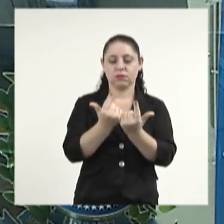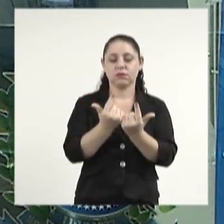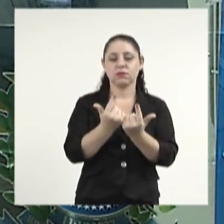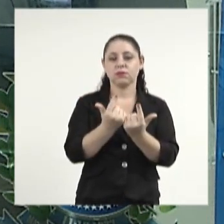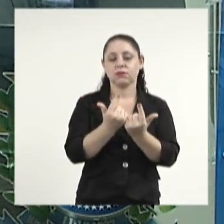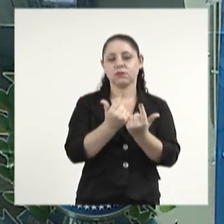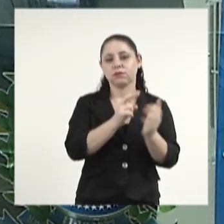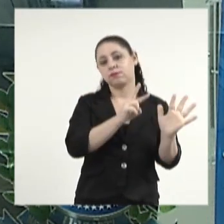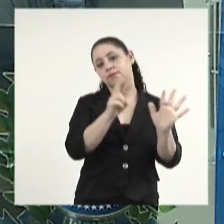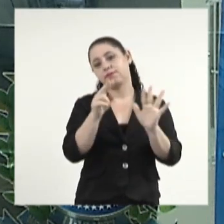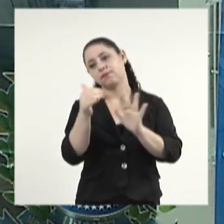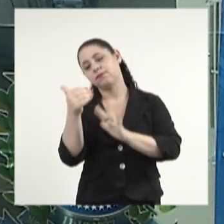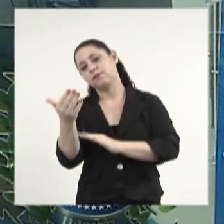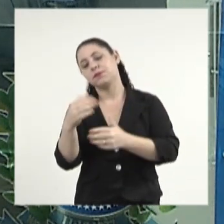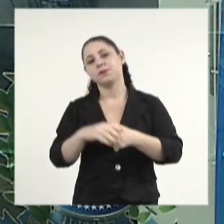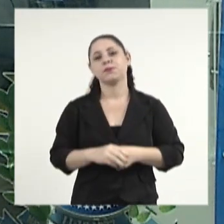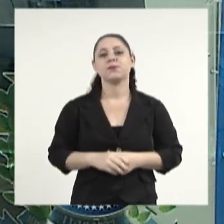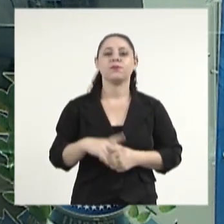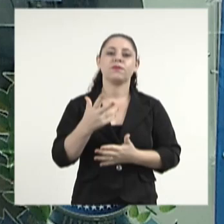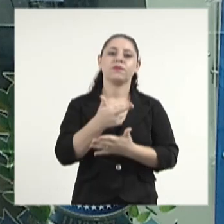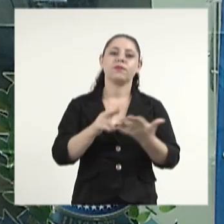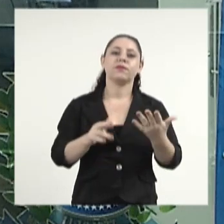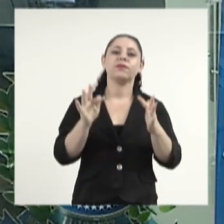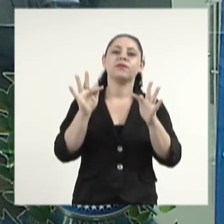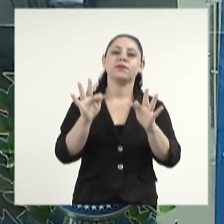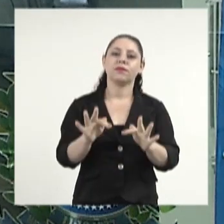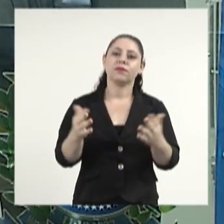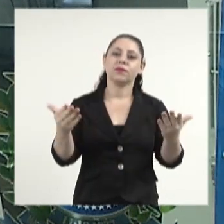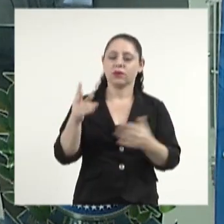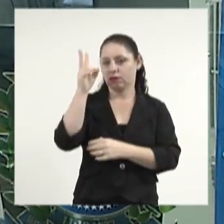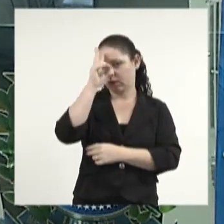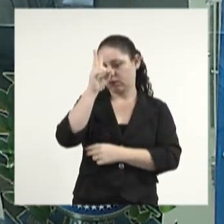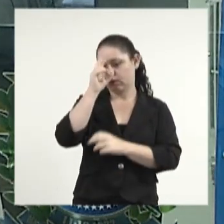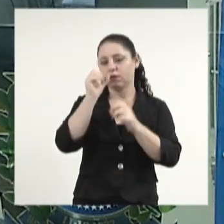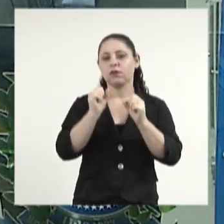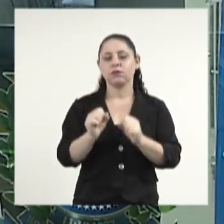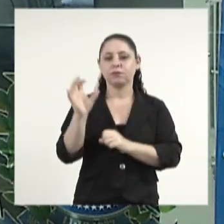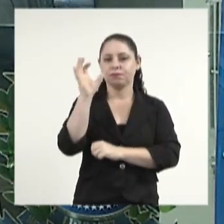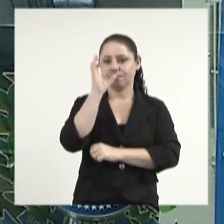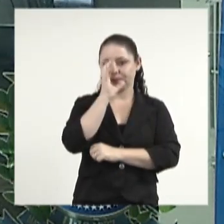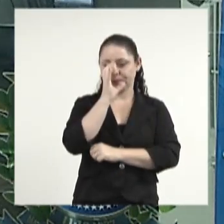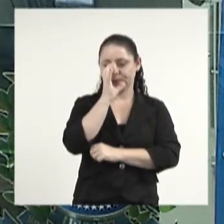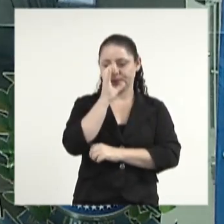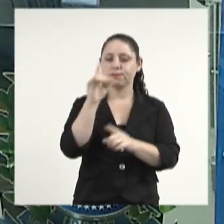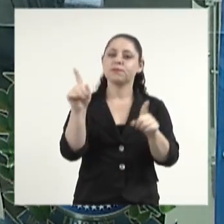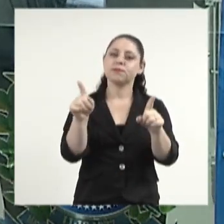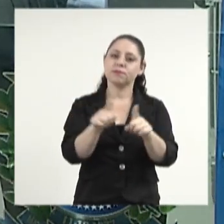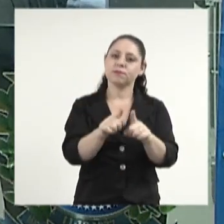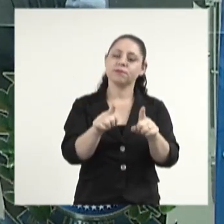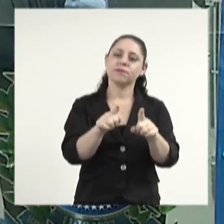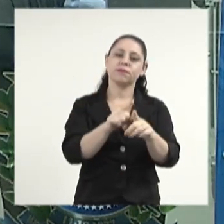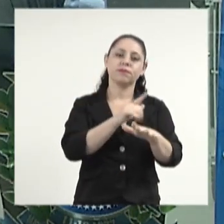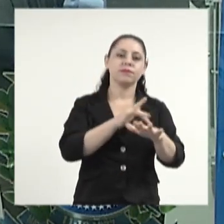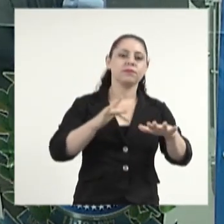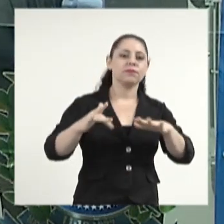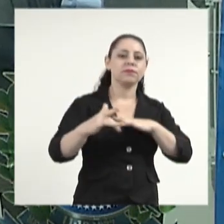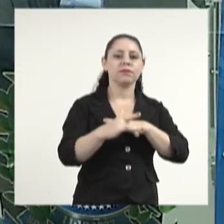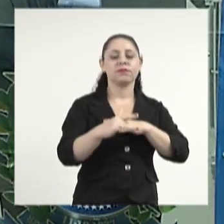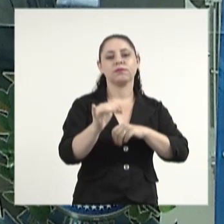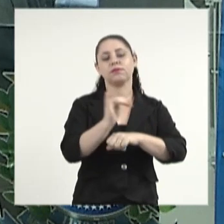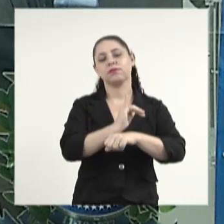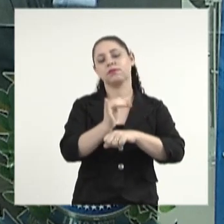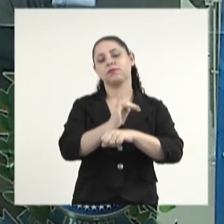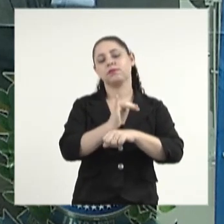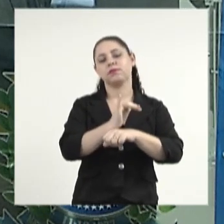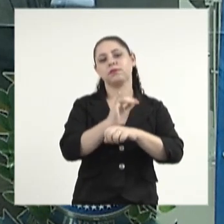ao longo dessa semana. Então é isso, a redação final fica por aqui. Lembrando que você pode nos acompanhar também pelas nossas redes sociais, YouTube